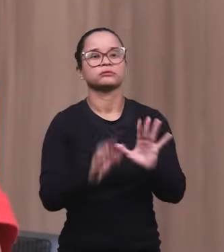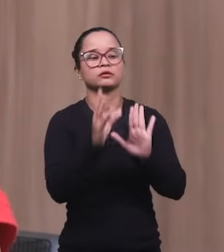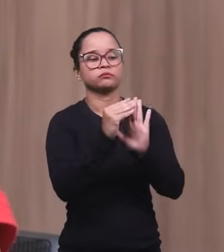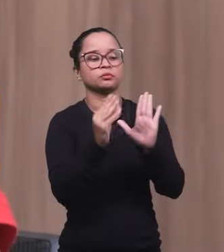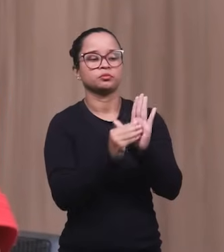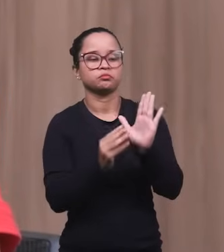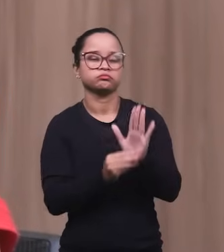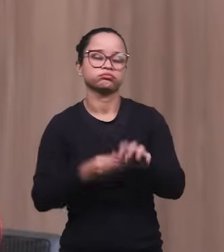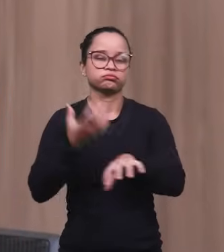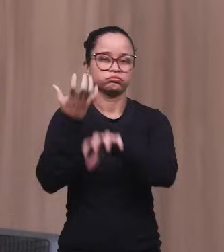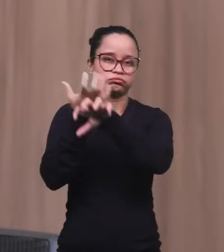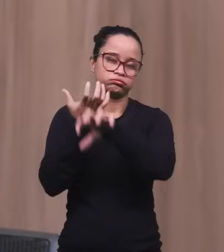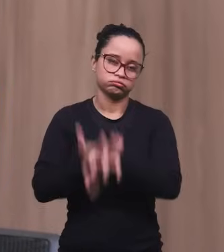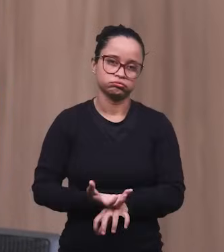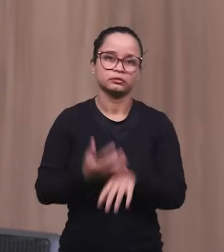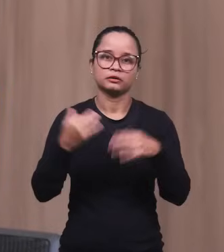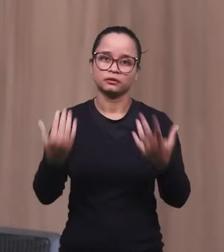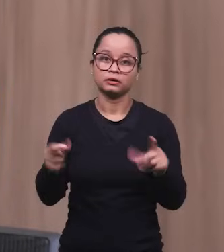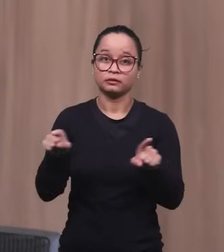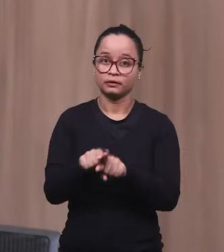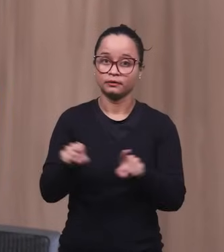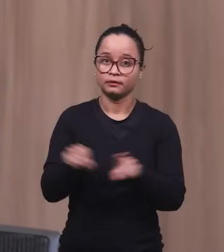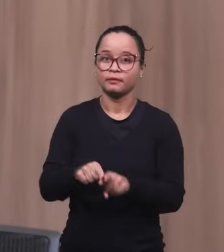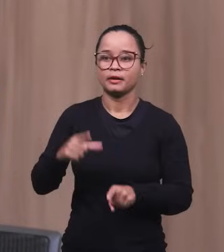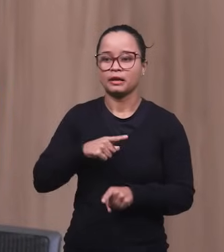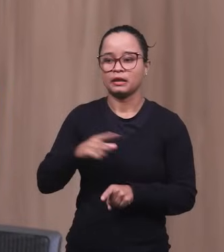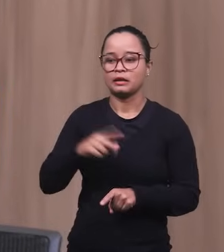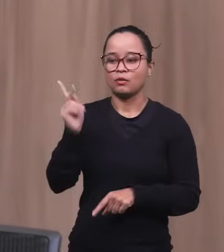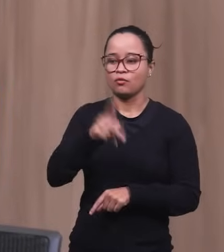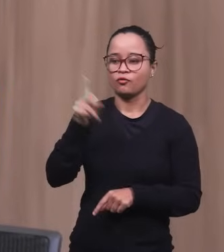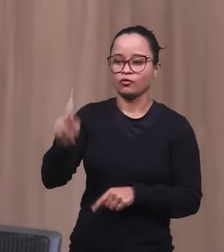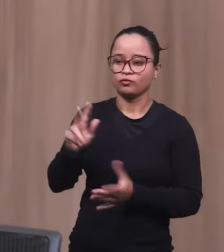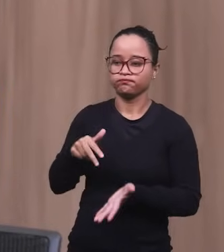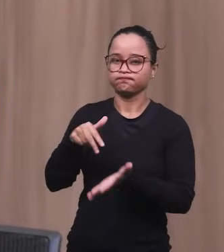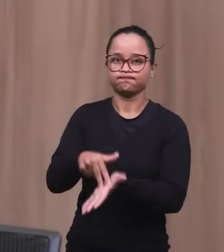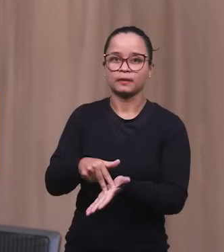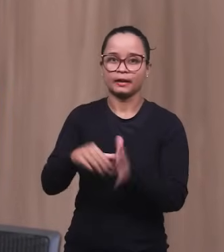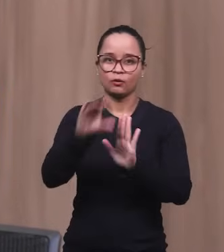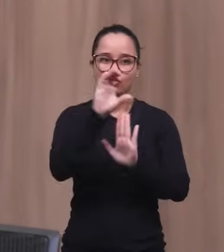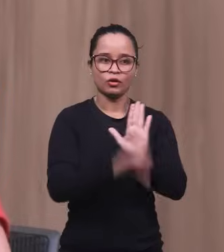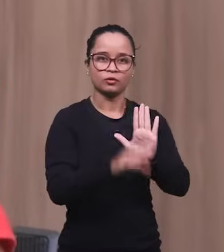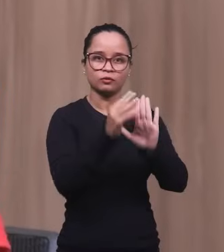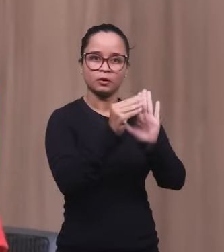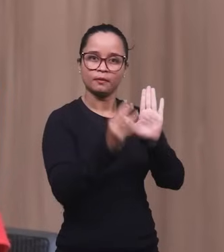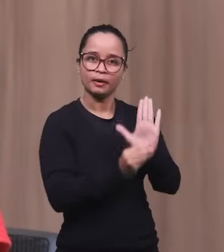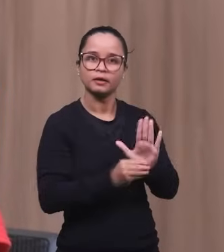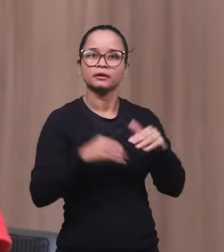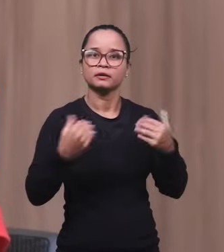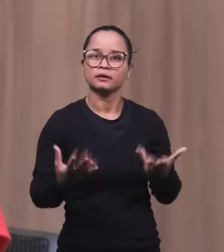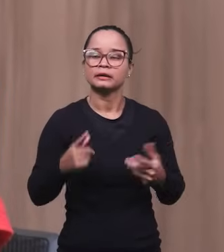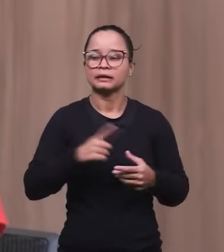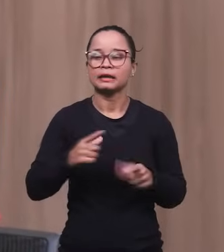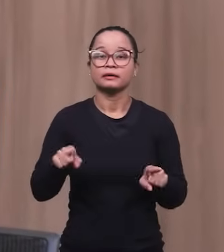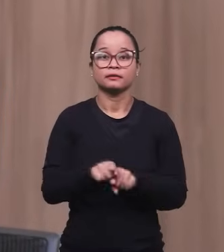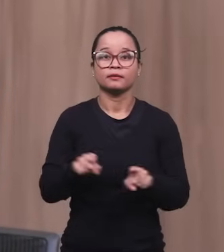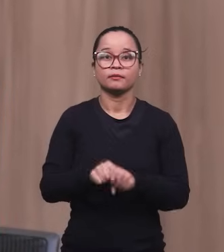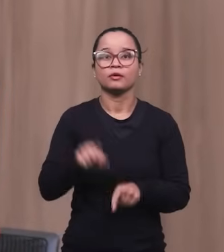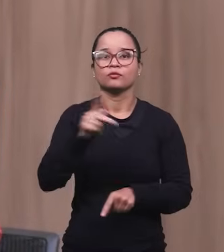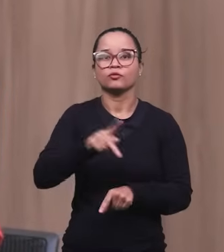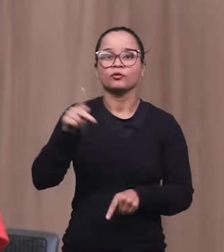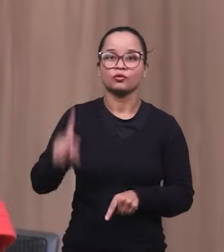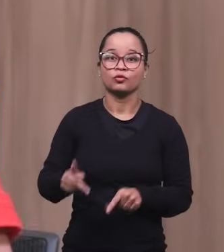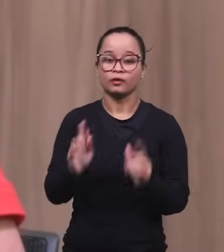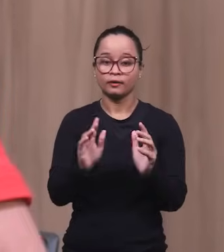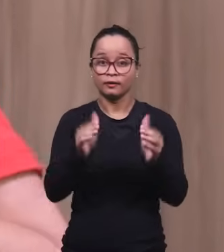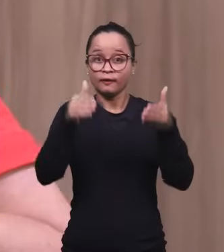componentes curriculares. Então, além do professor regente, que vai trabalhar esses componentes curriculares, nós também temos professores de área